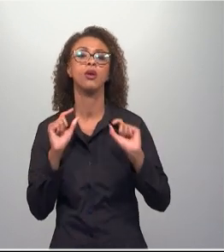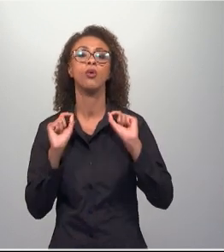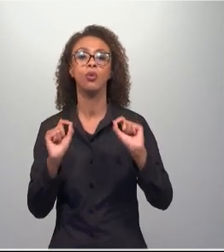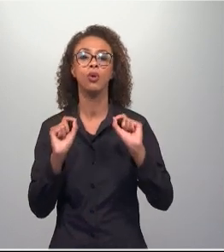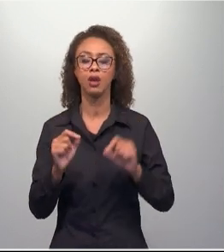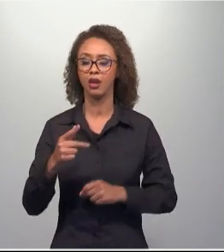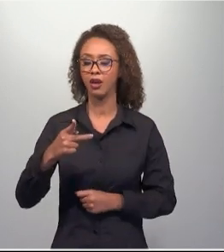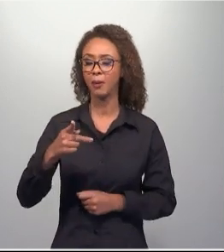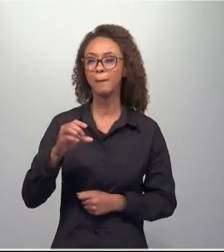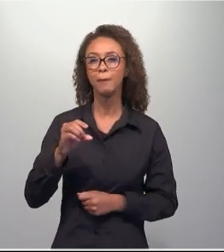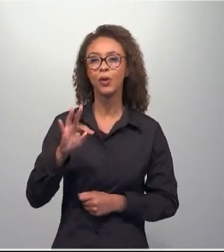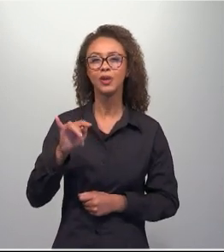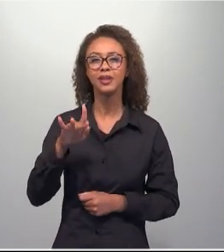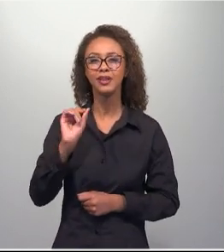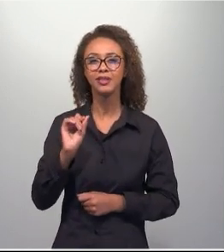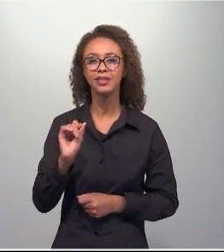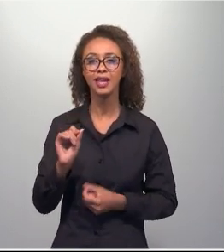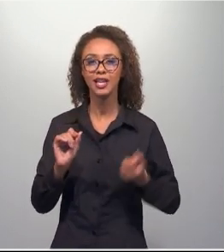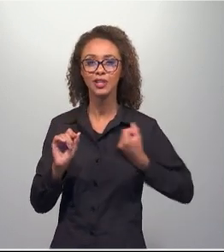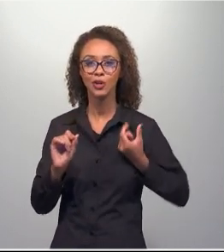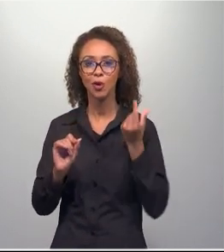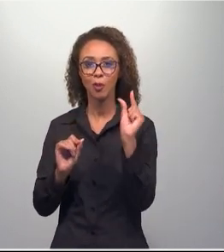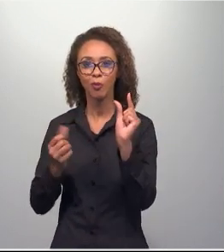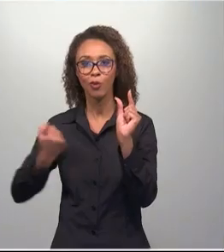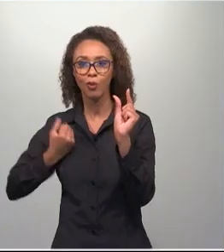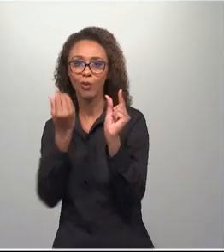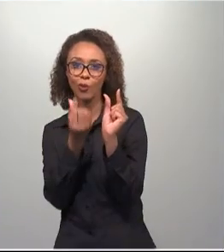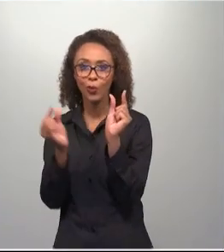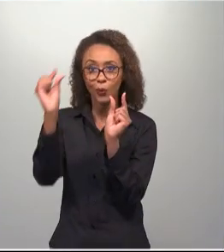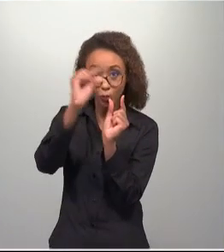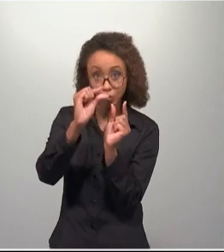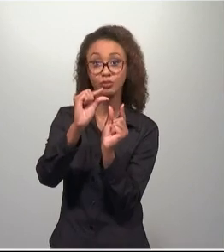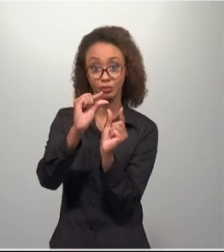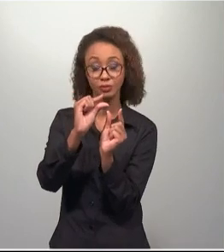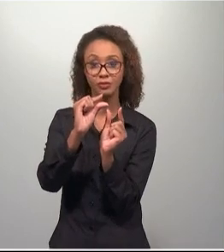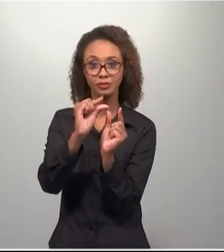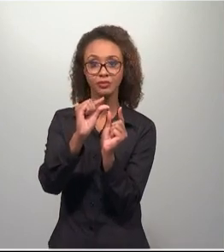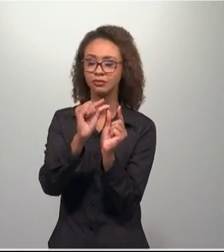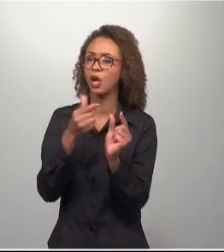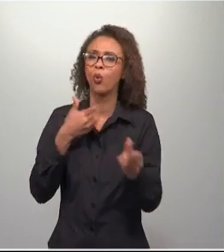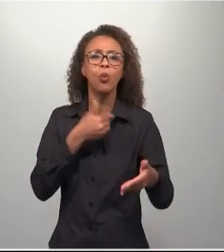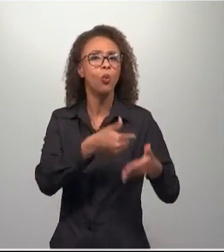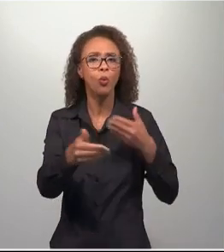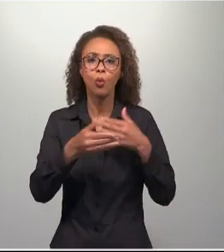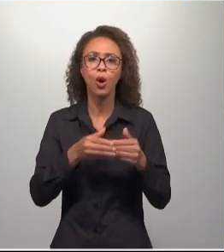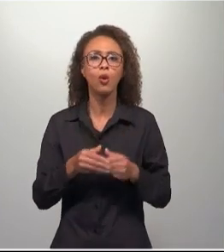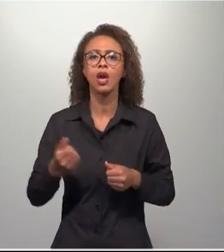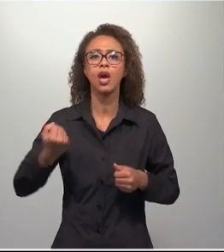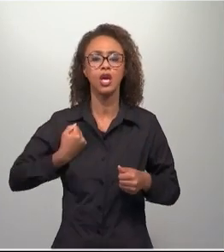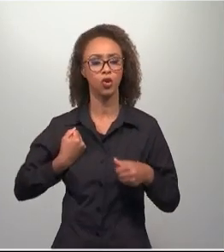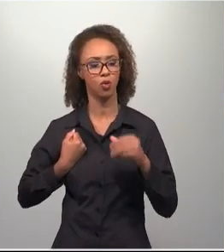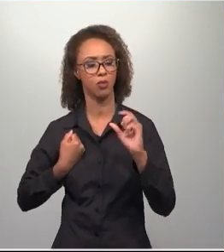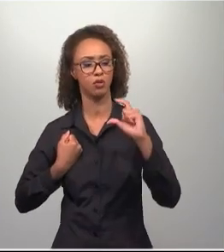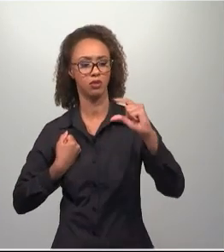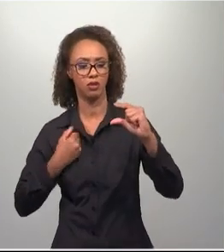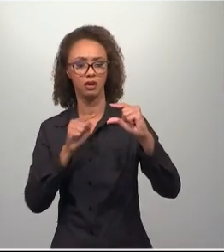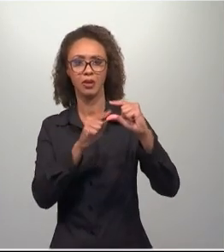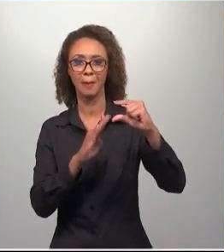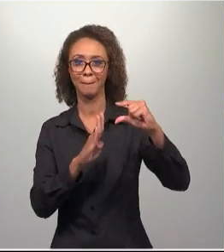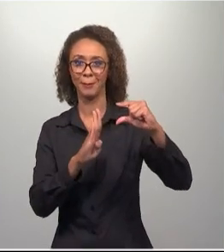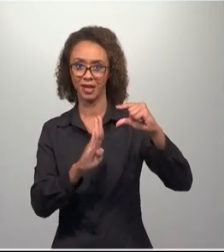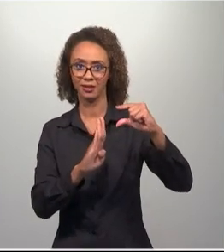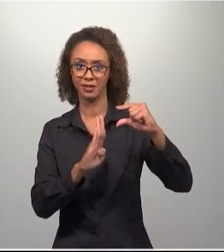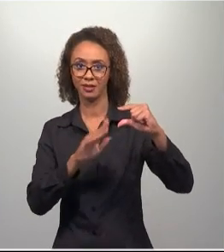potência ou posição com que eu estou trabalhando isto vale para qualquer base troque o 10 pelo dois